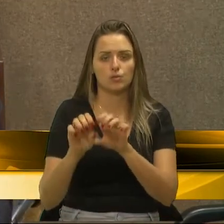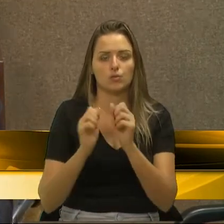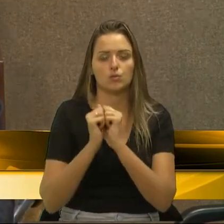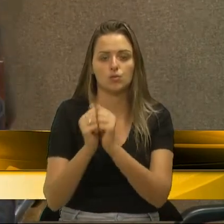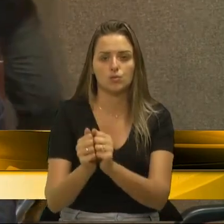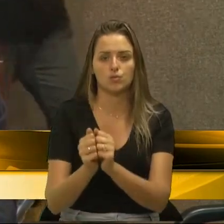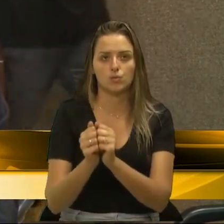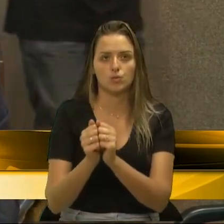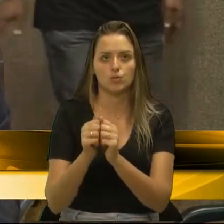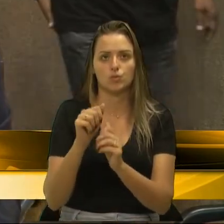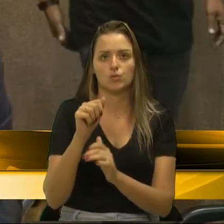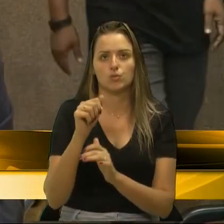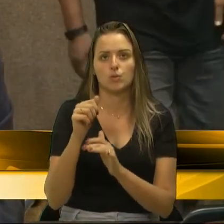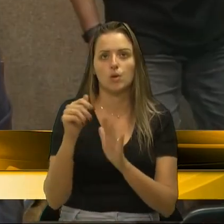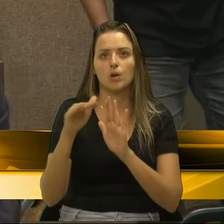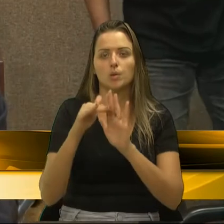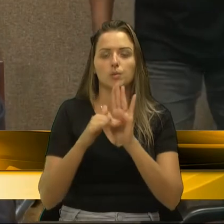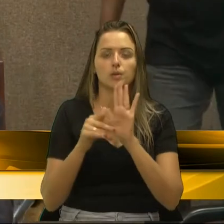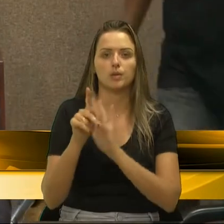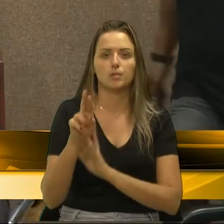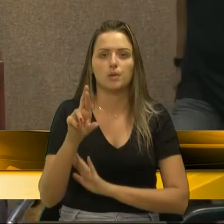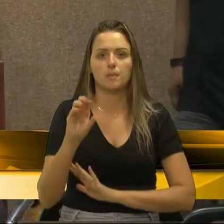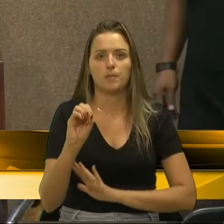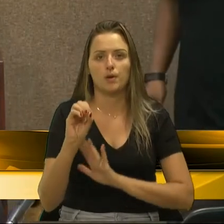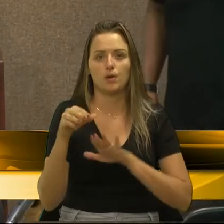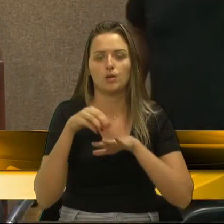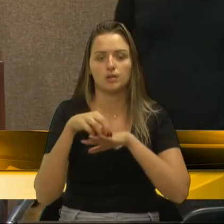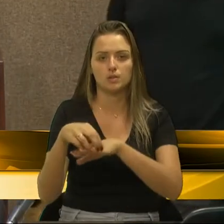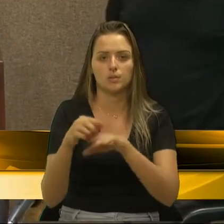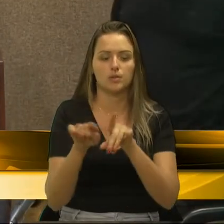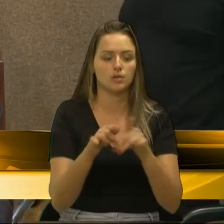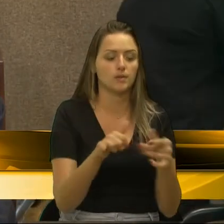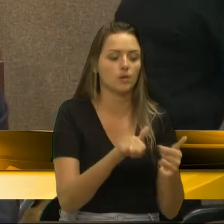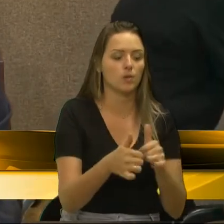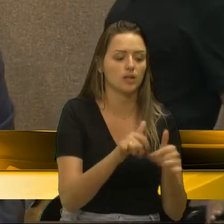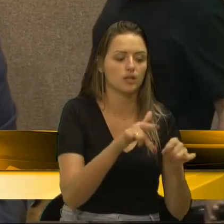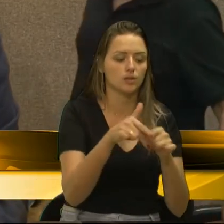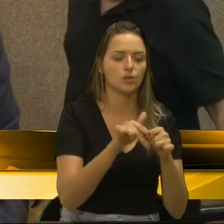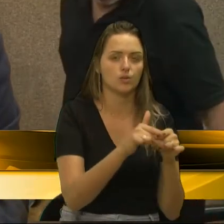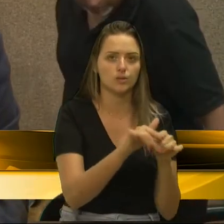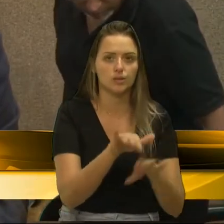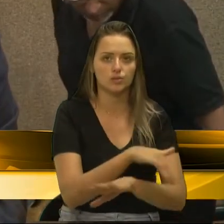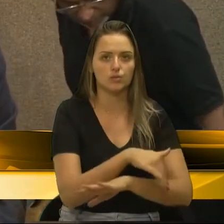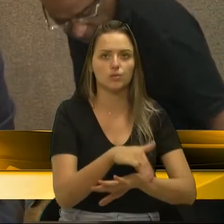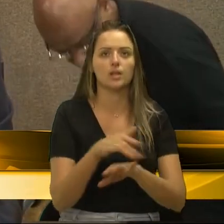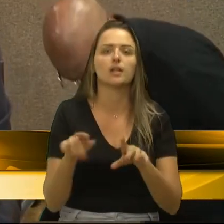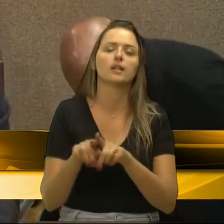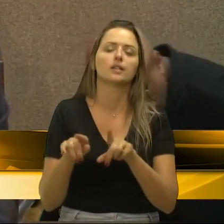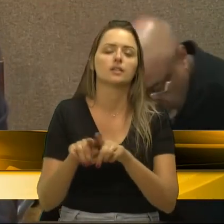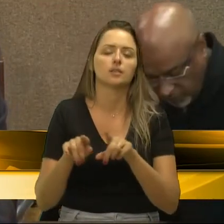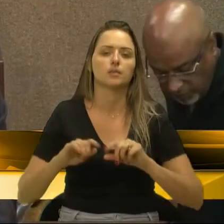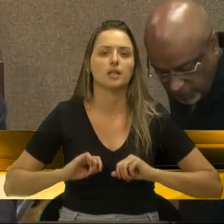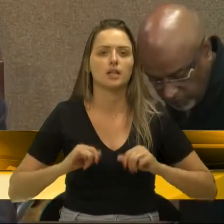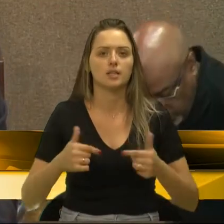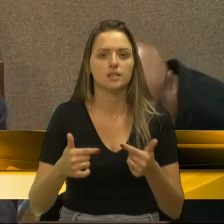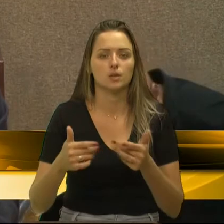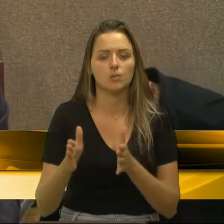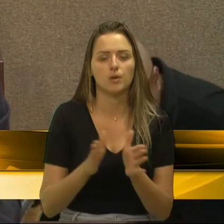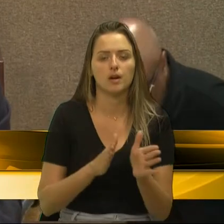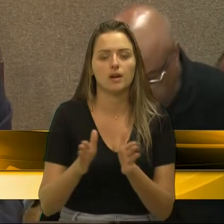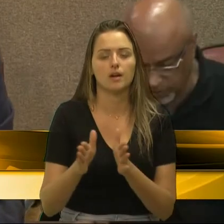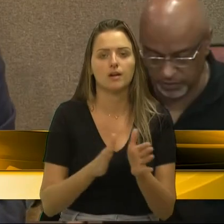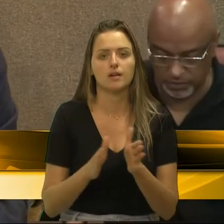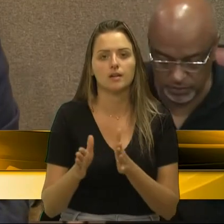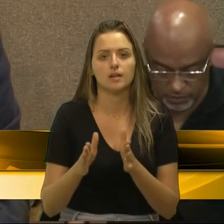programas pró-transportes e qualificação de vias, bem como estão sendo promovidas ações para a viabilização